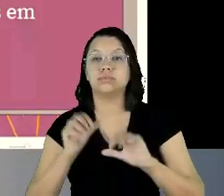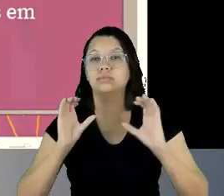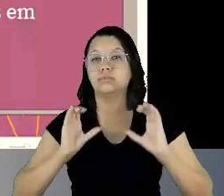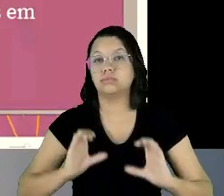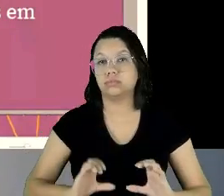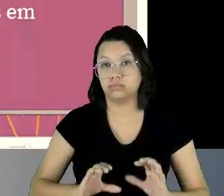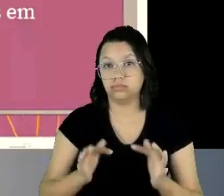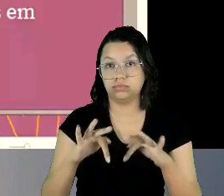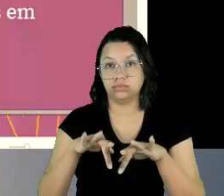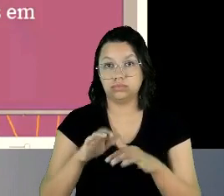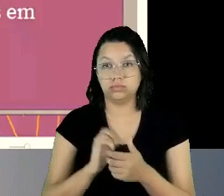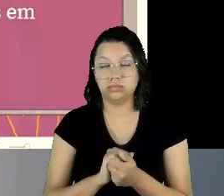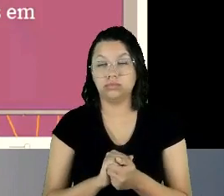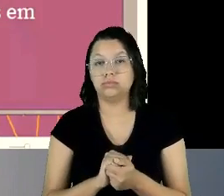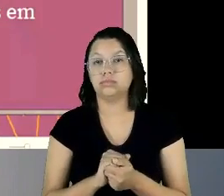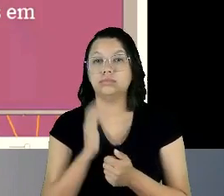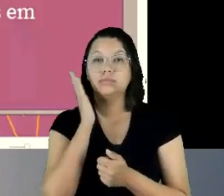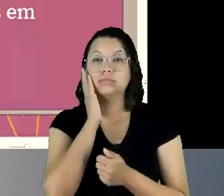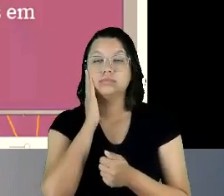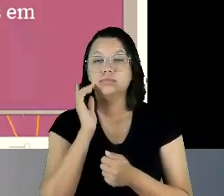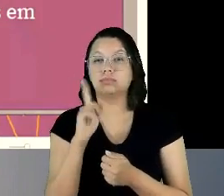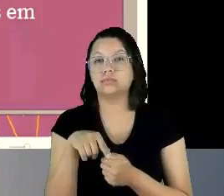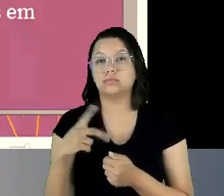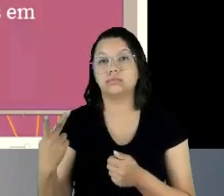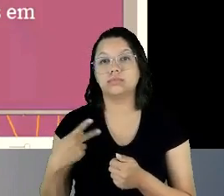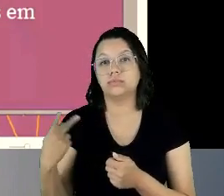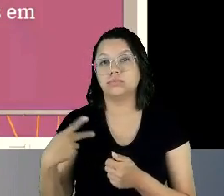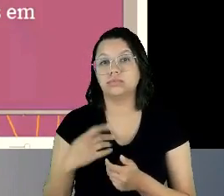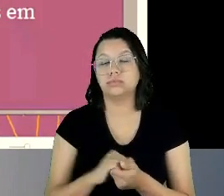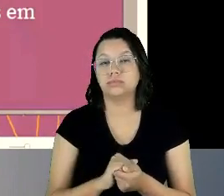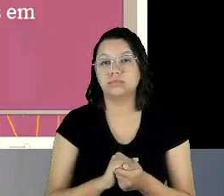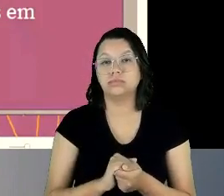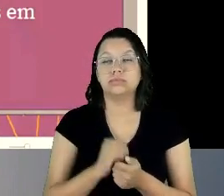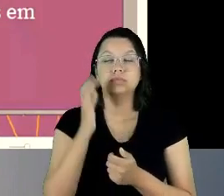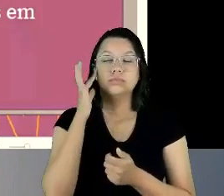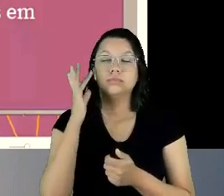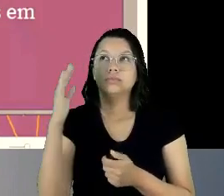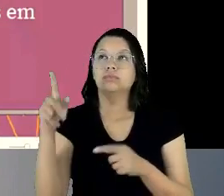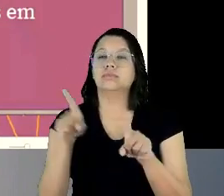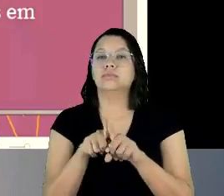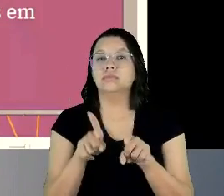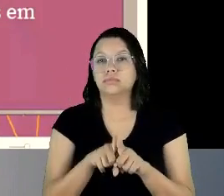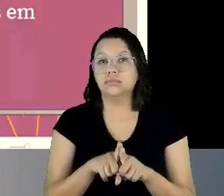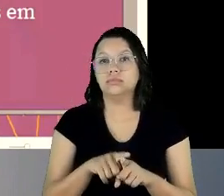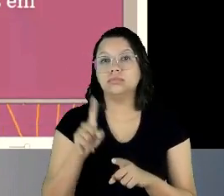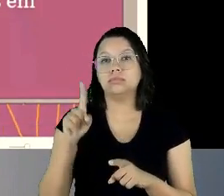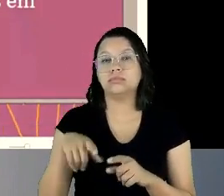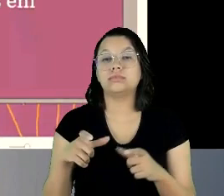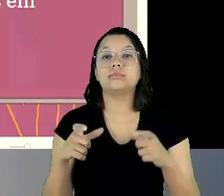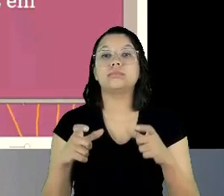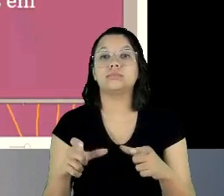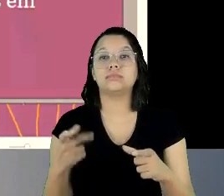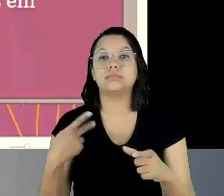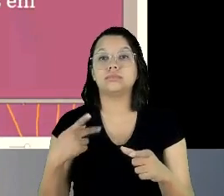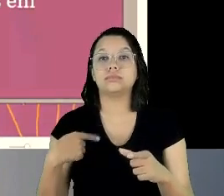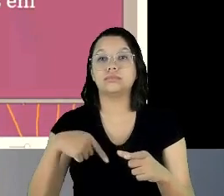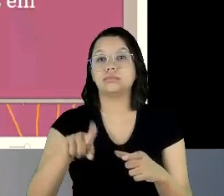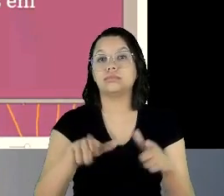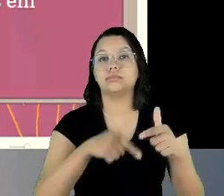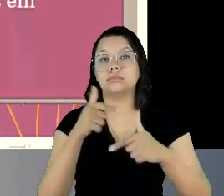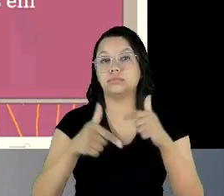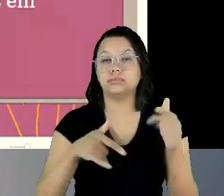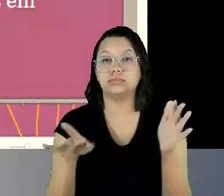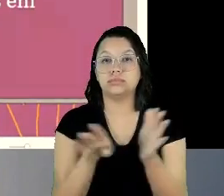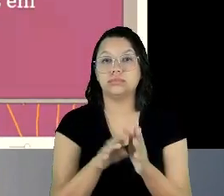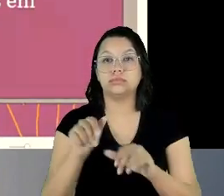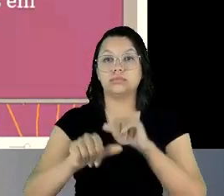que a gente sabe que é o nosso sonho também, e que é onde a gente, de fato, vai trabalhar para